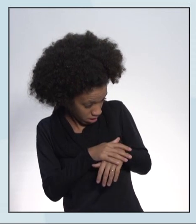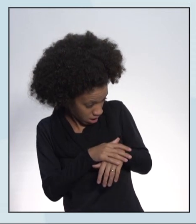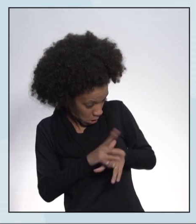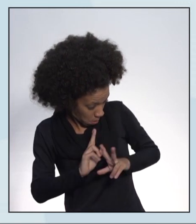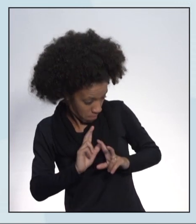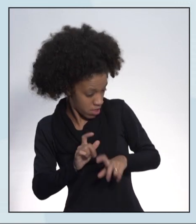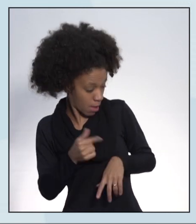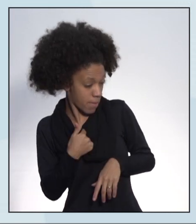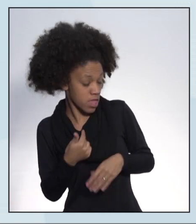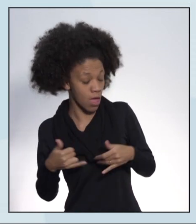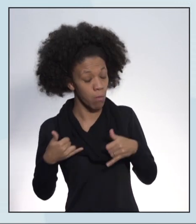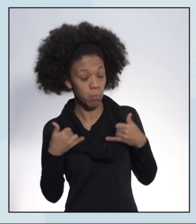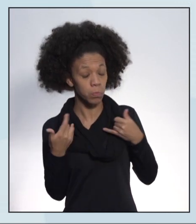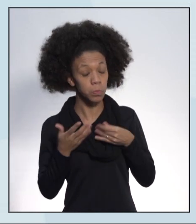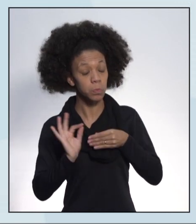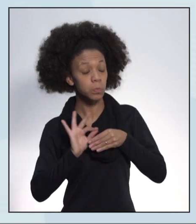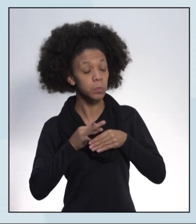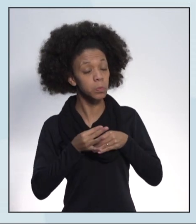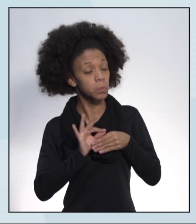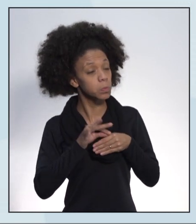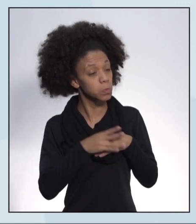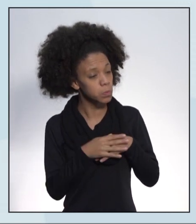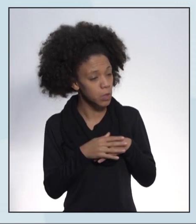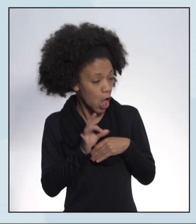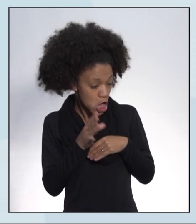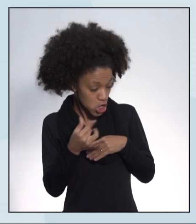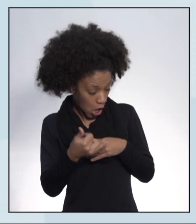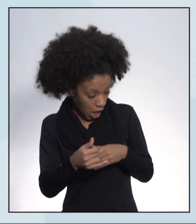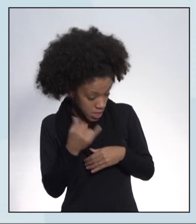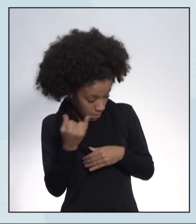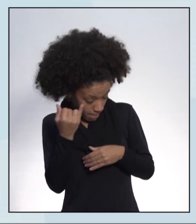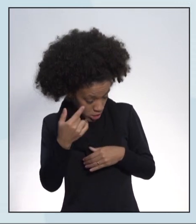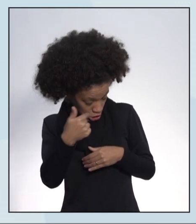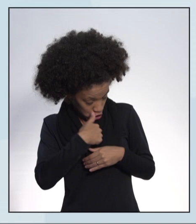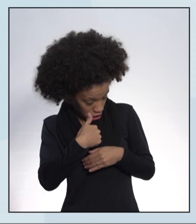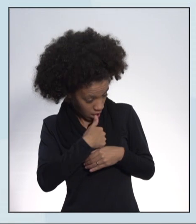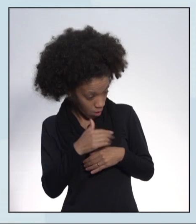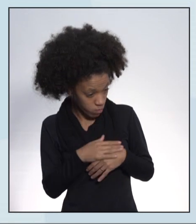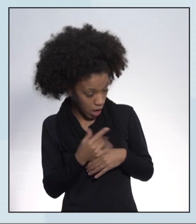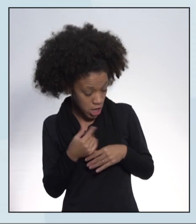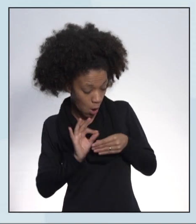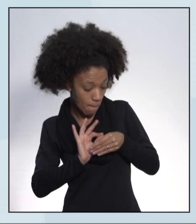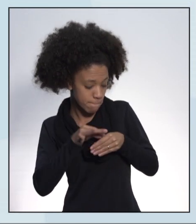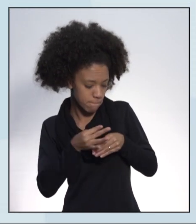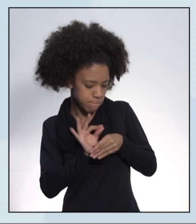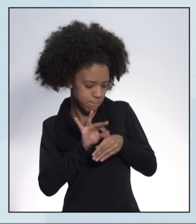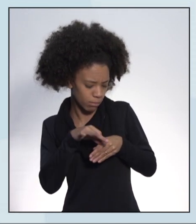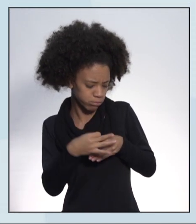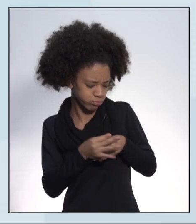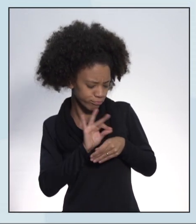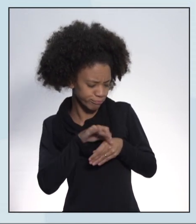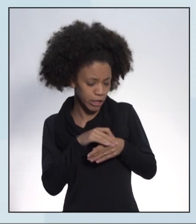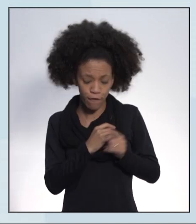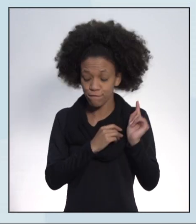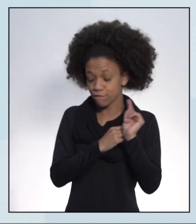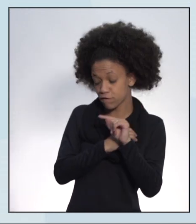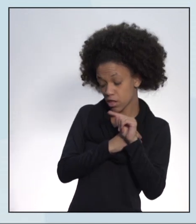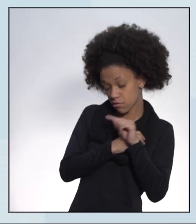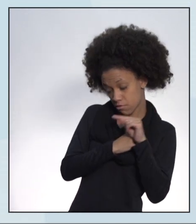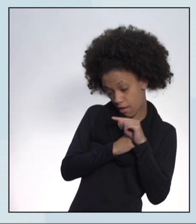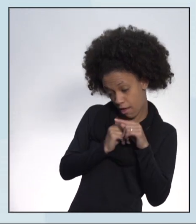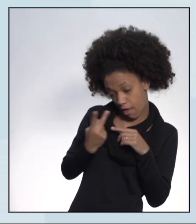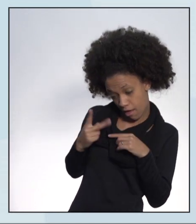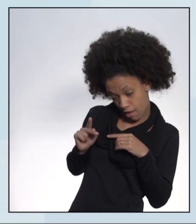eu, distinta costureira, só importo comigo, e eu vou aqui entre os dedos dela, unindo